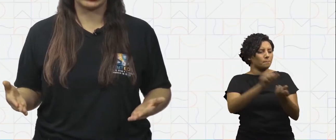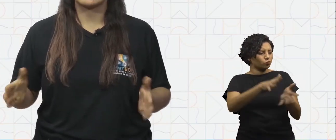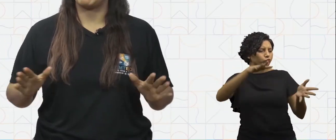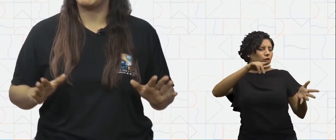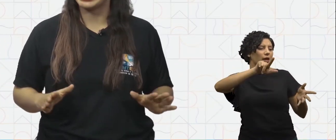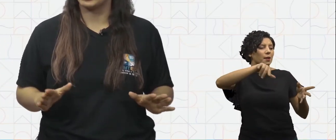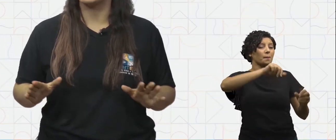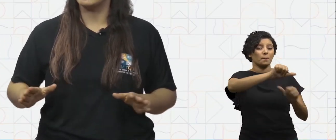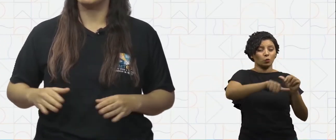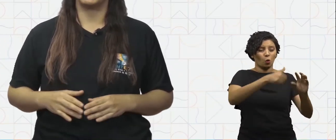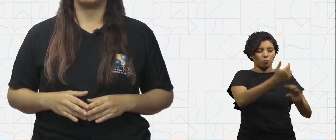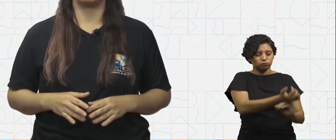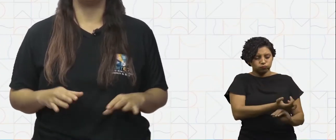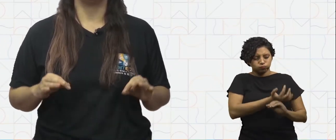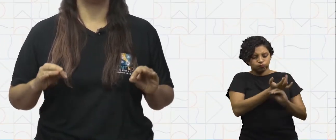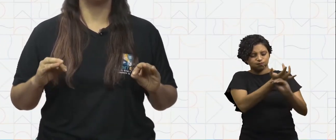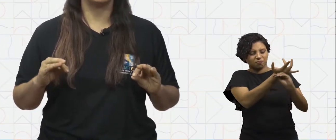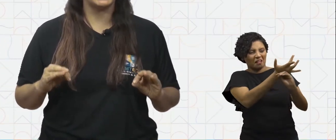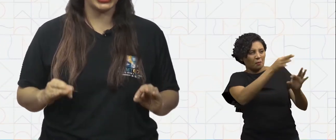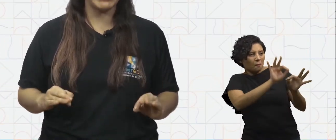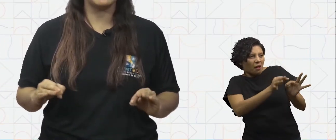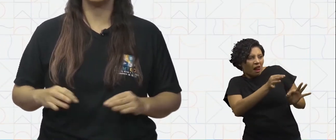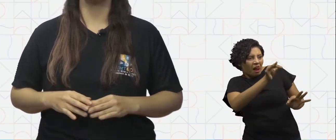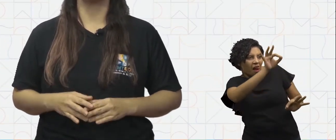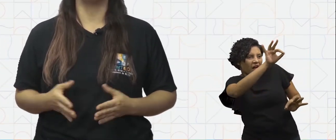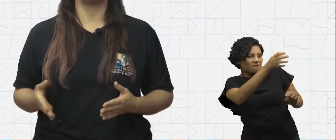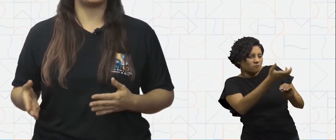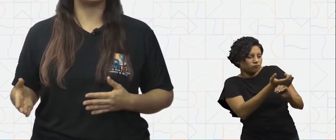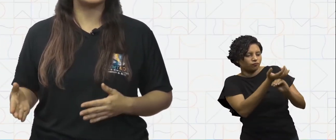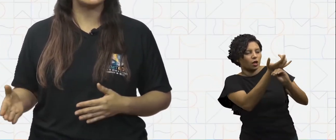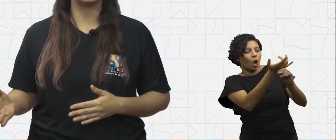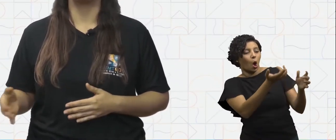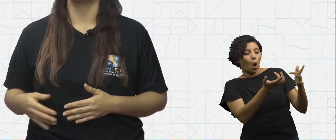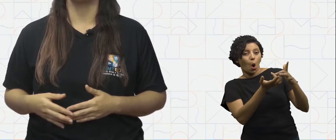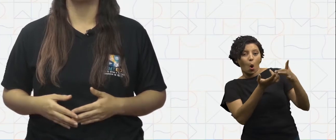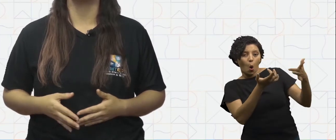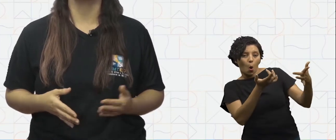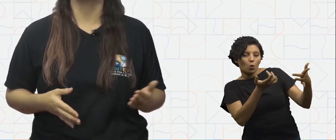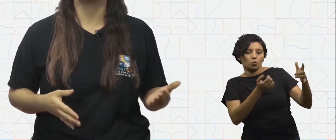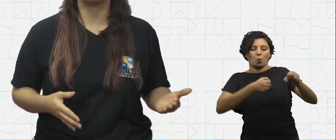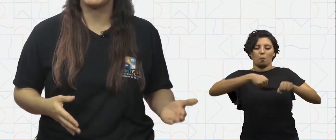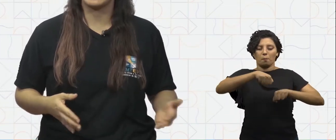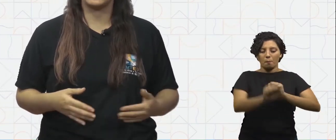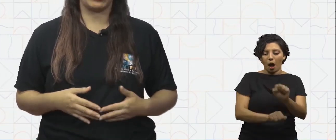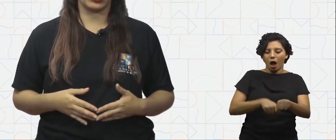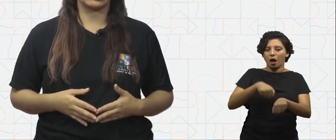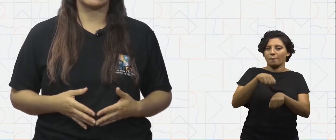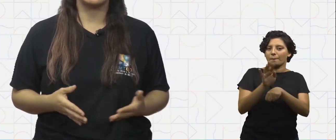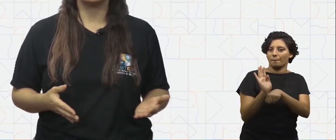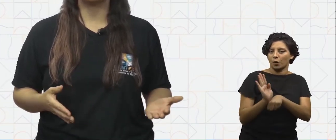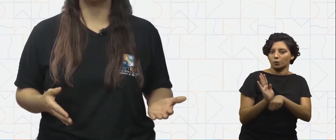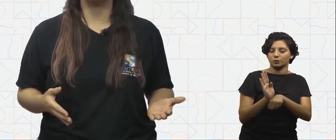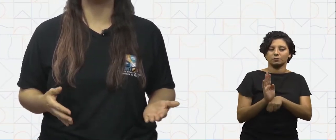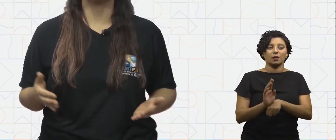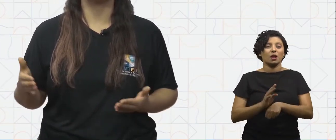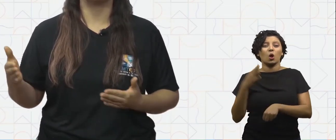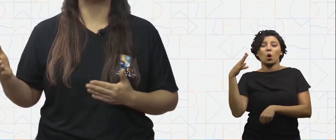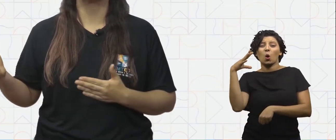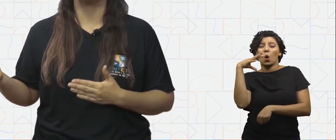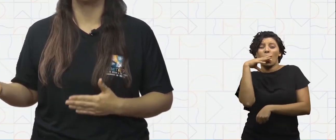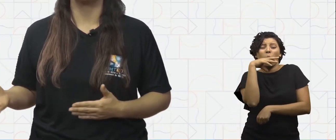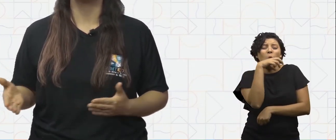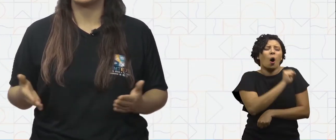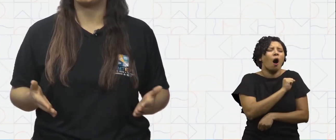enorme corça, maior que um touro, com chifres de ouro maciço polido e pés de bronze, que corria